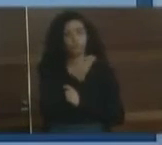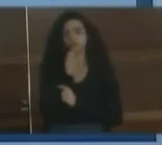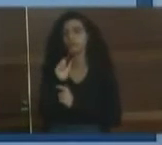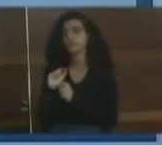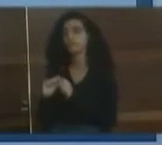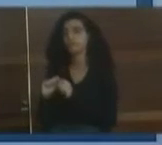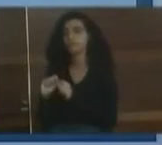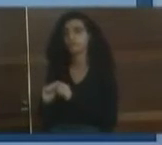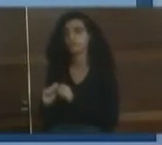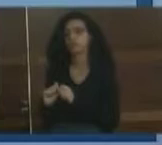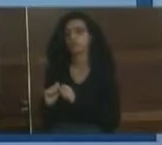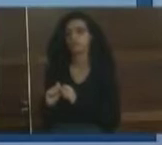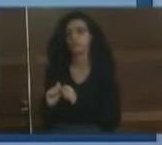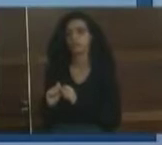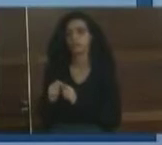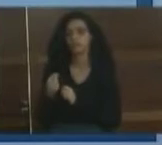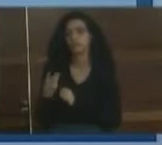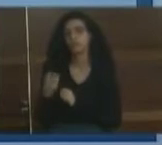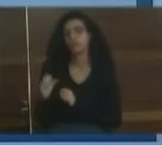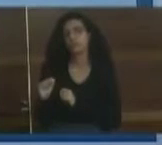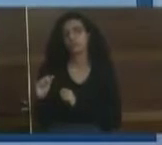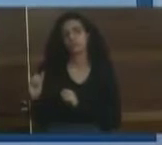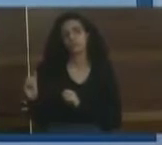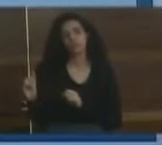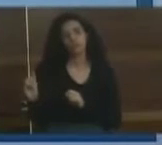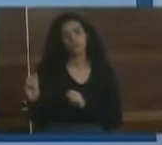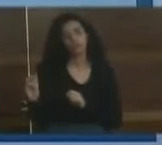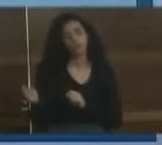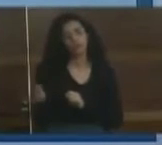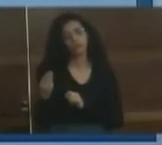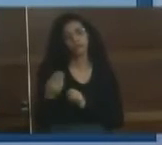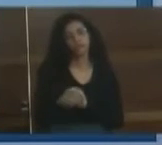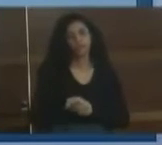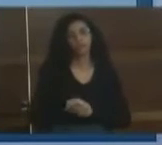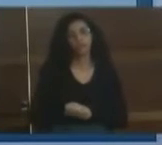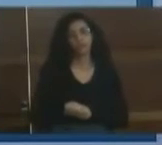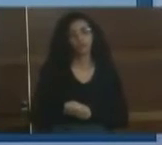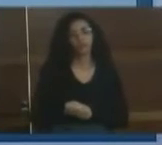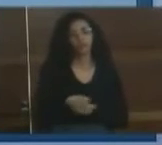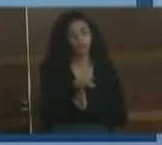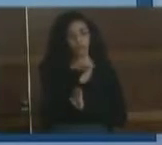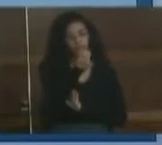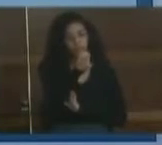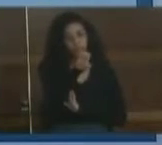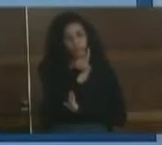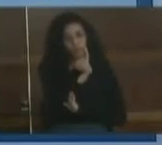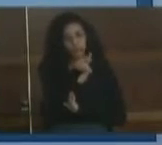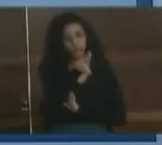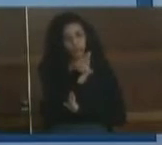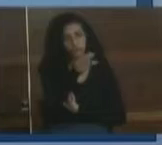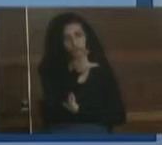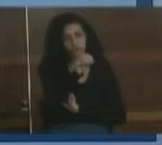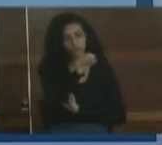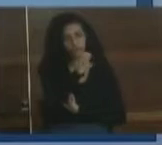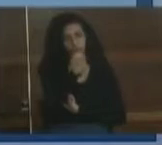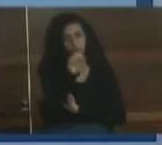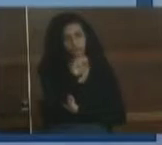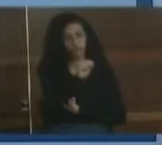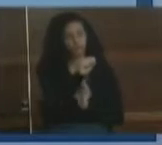mil realizado 38750000 7000 deduções da receitas